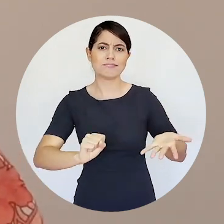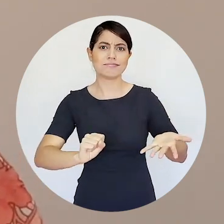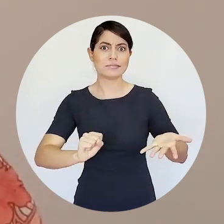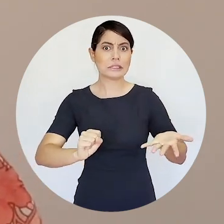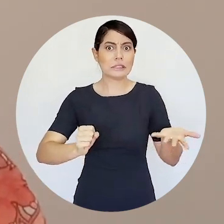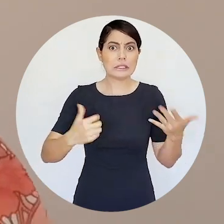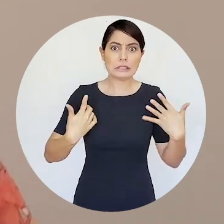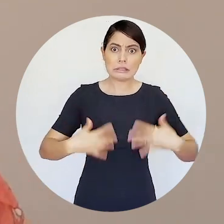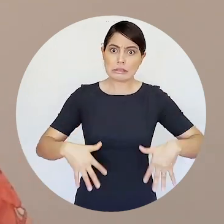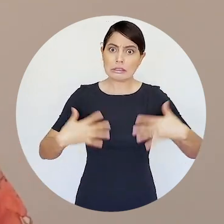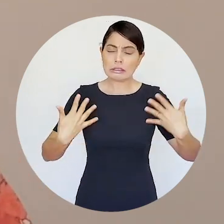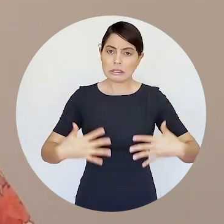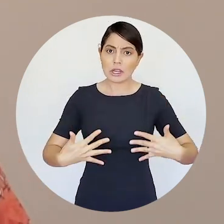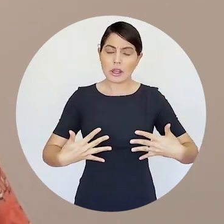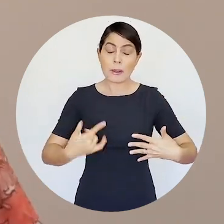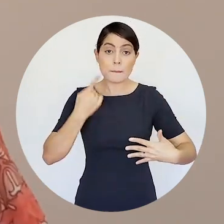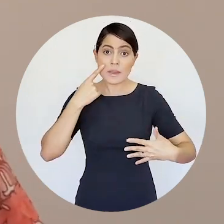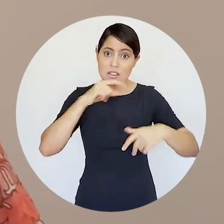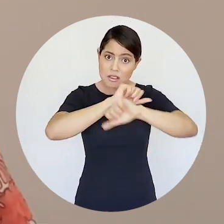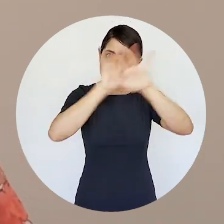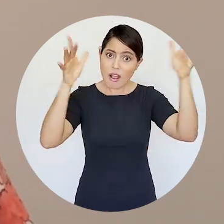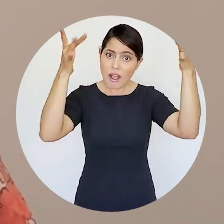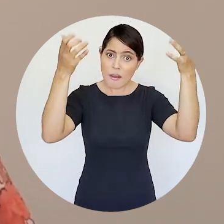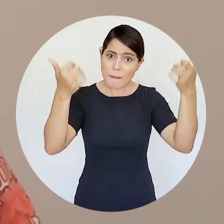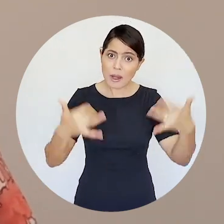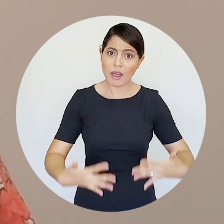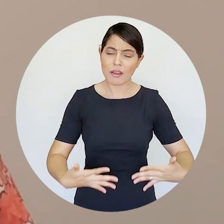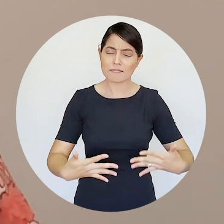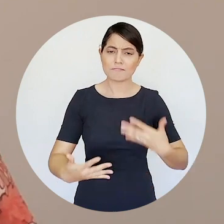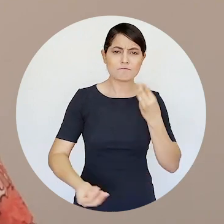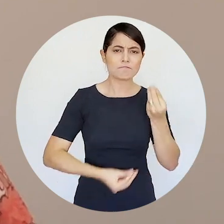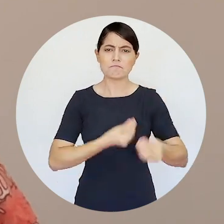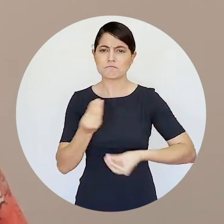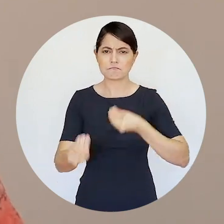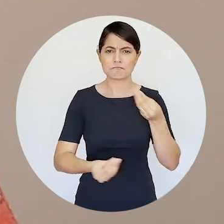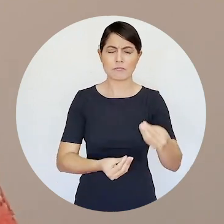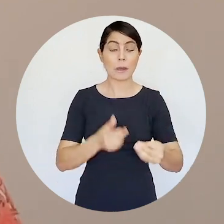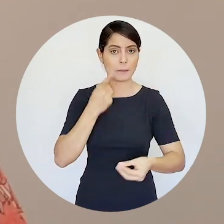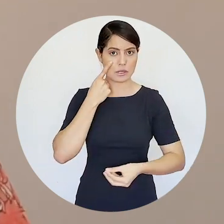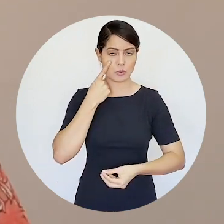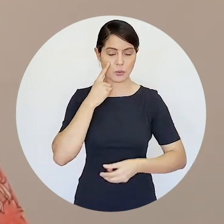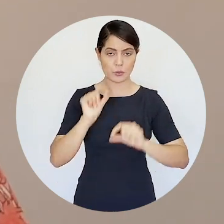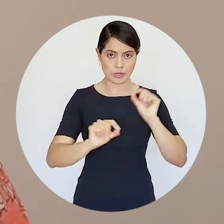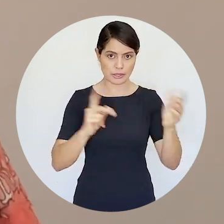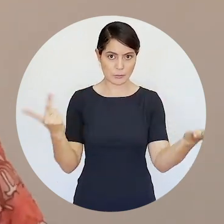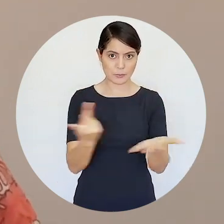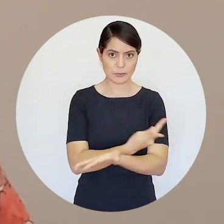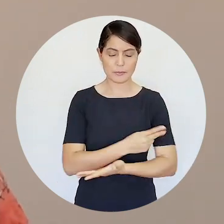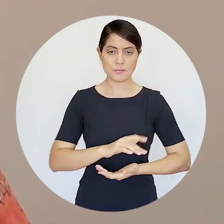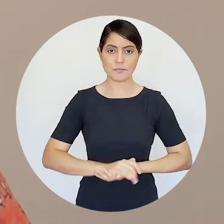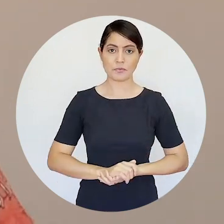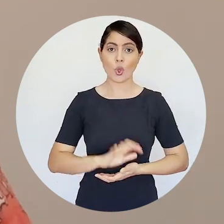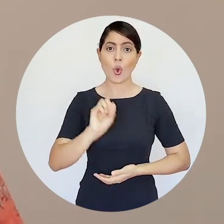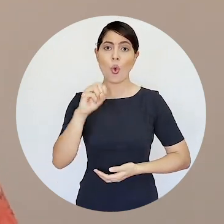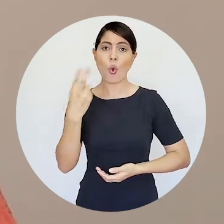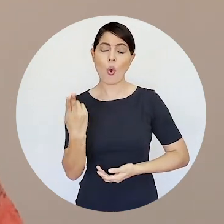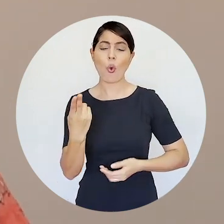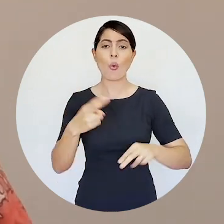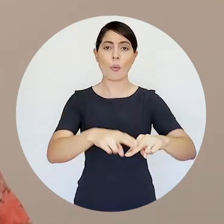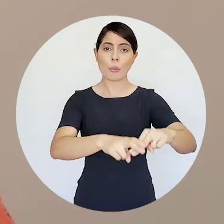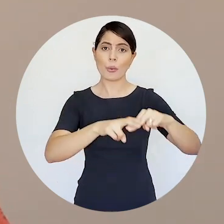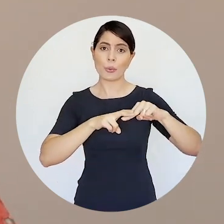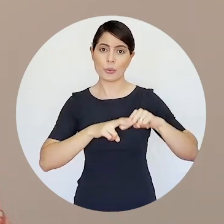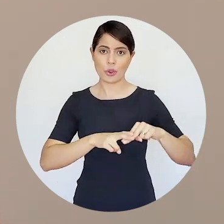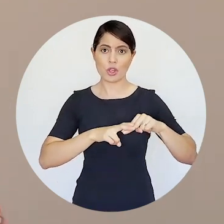seres humanos. E esse salto é que precisa ser esclarecido. Mas o fato é que ou